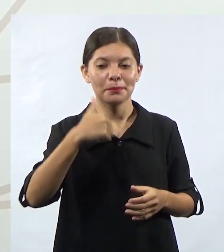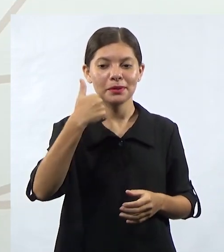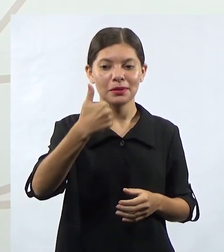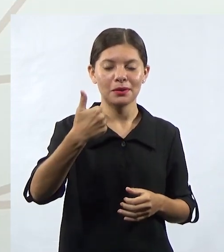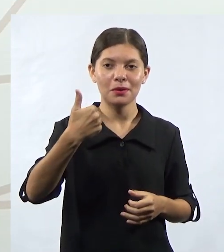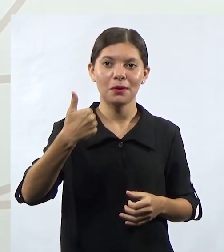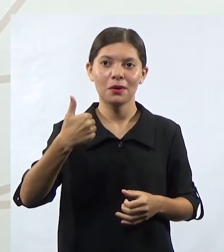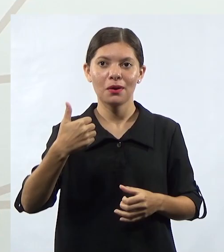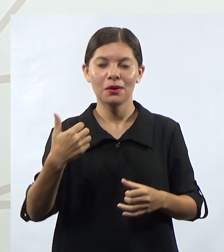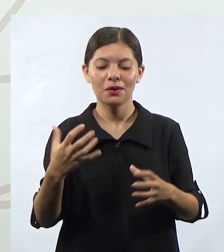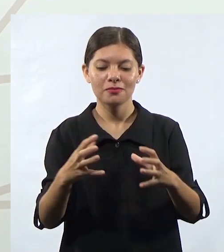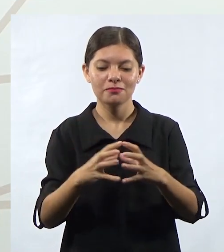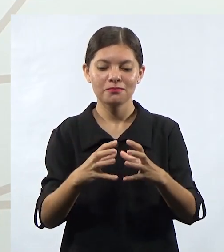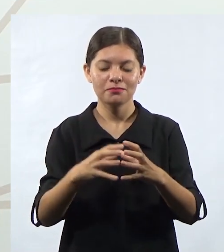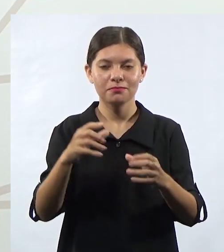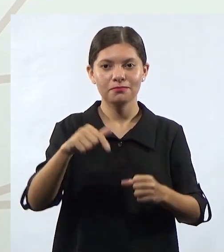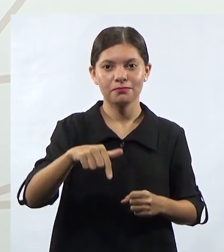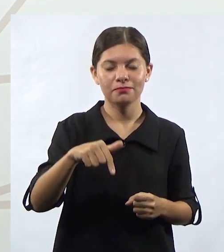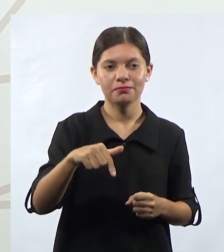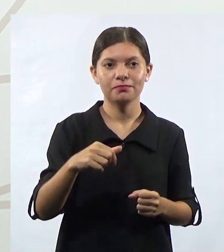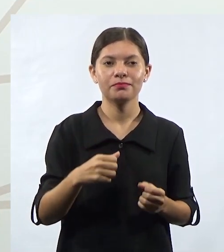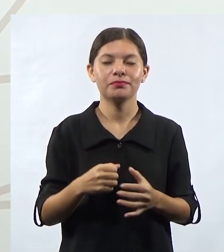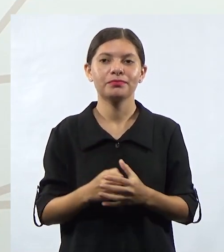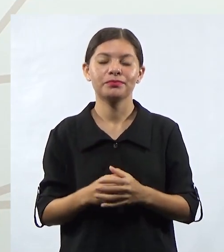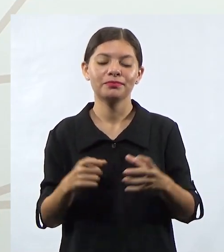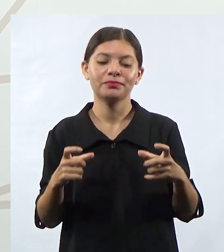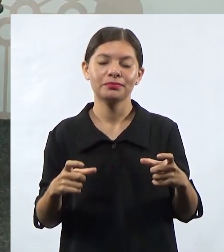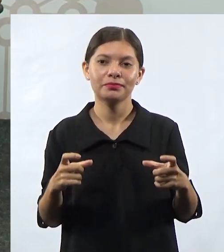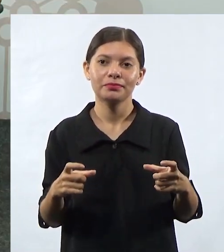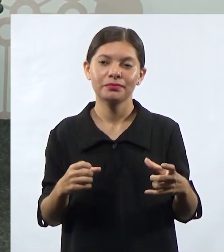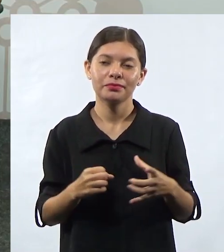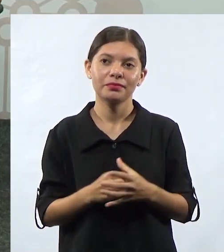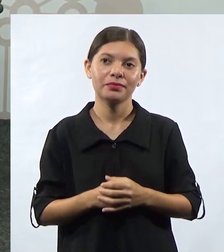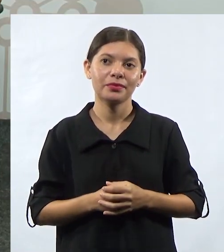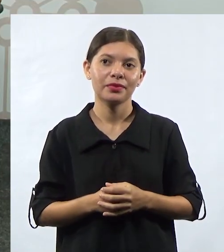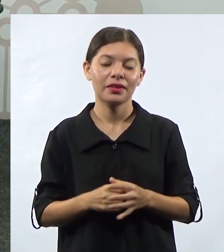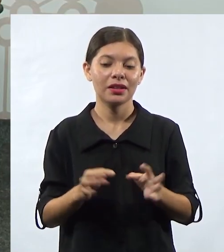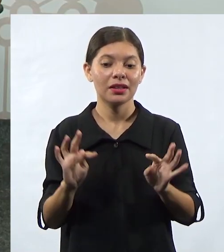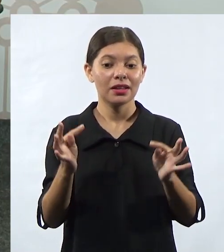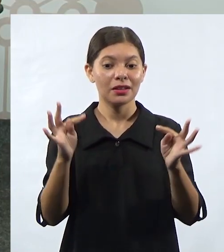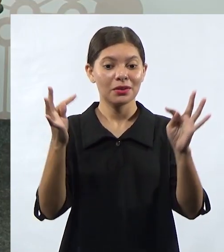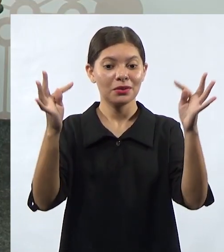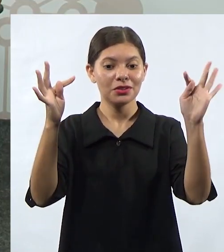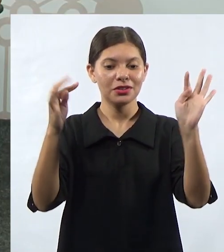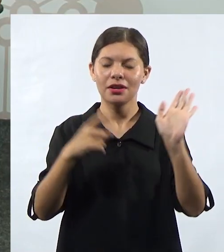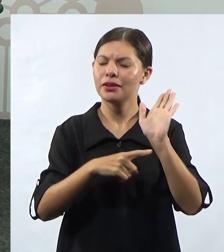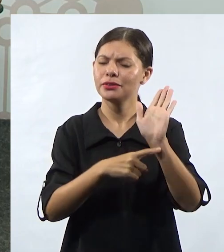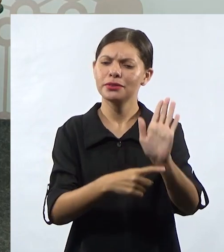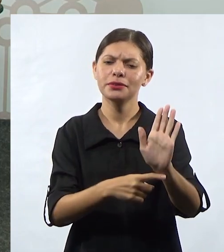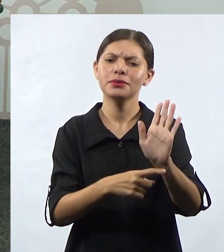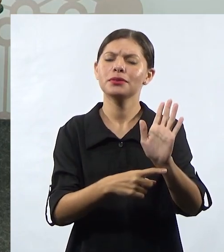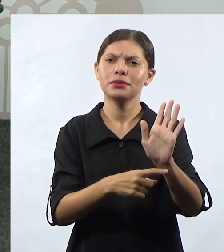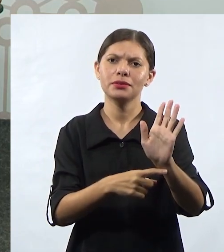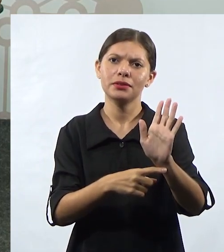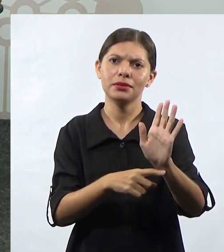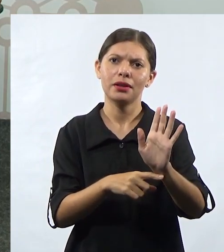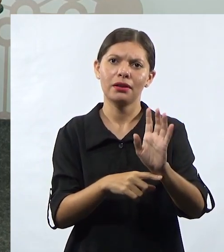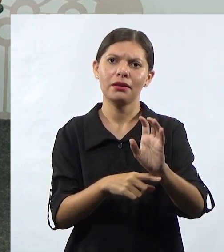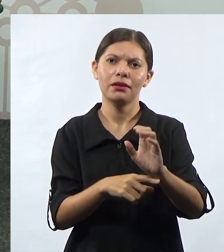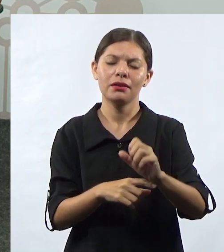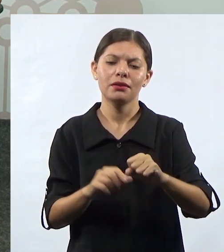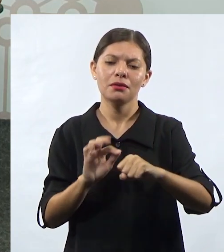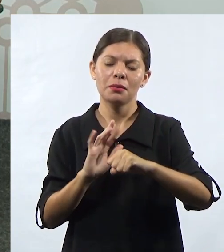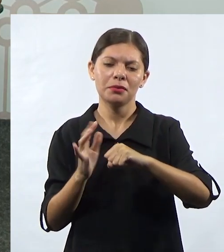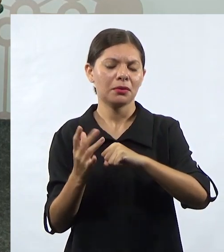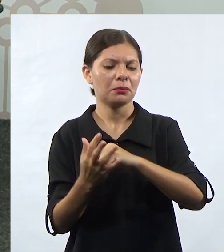né? Mas a gente sabe que as tecnologias estão aí para auxiliar, seja possível. A gente passou recentemente por um